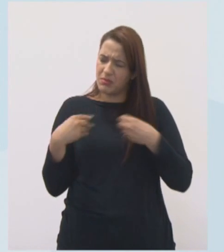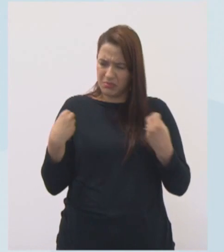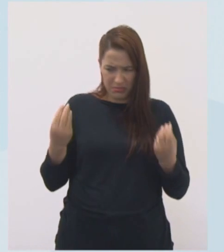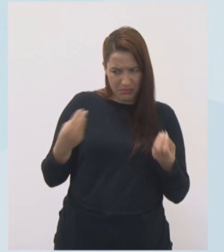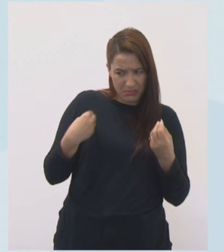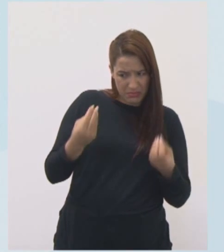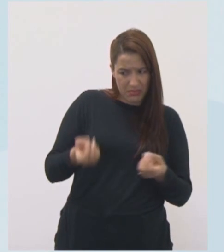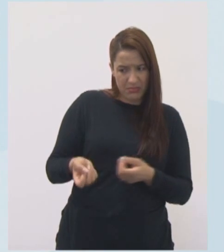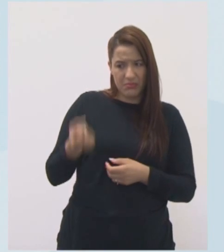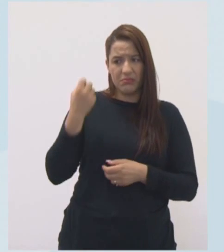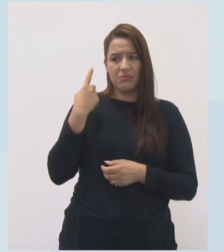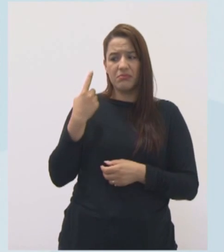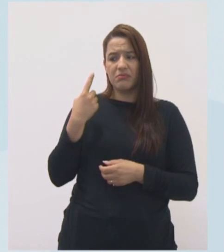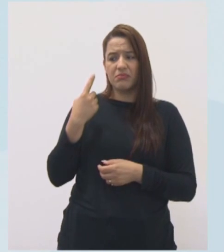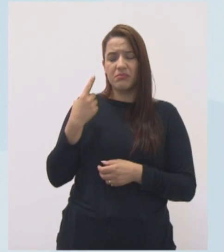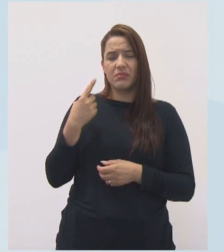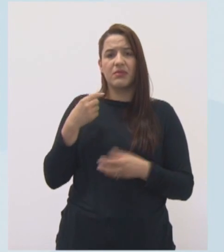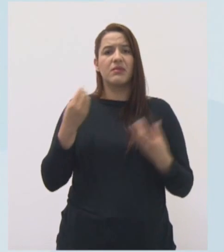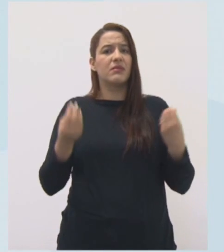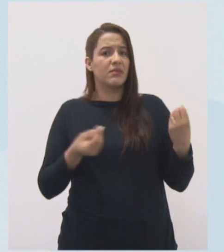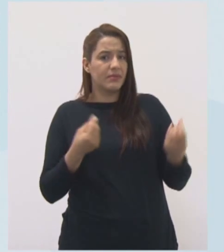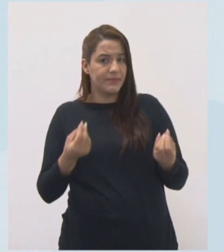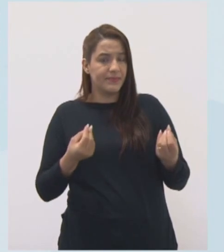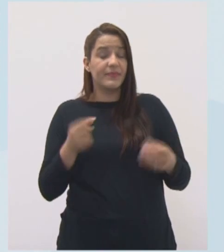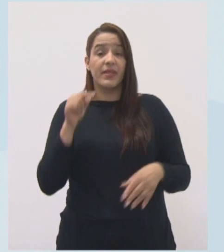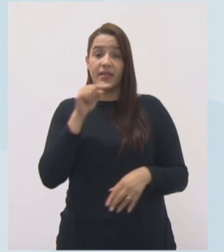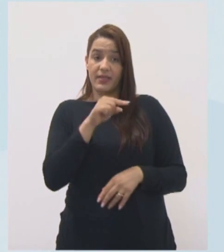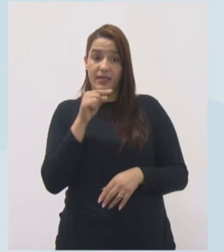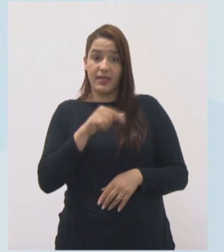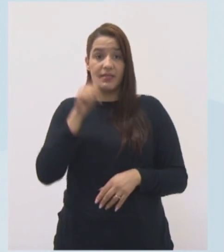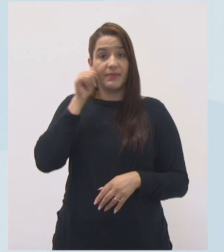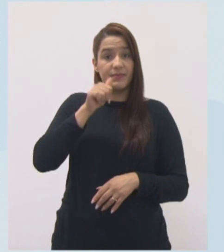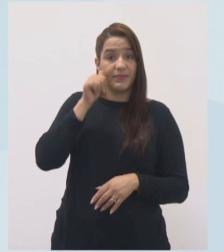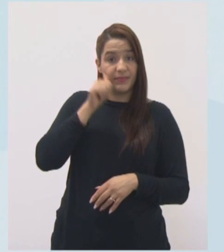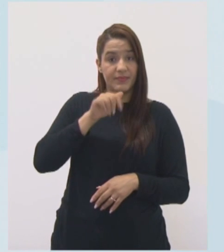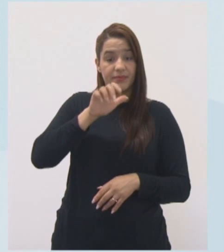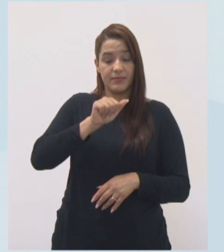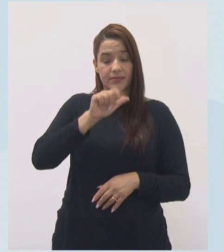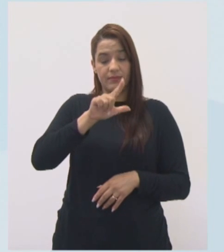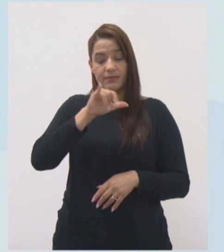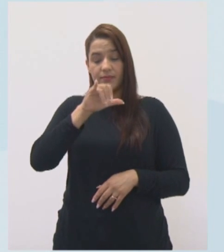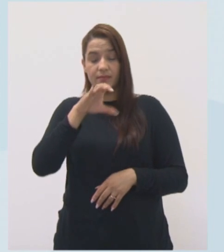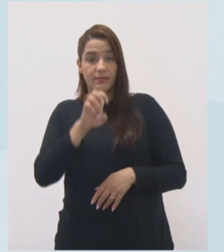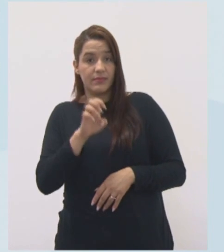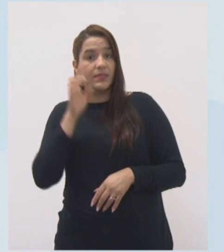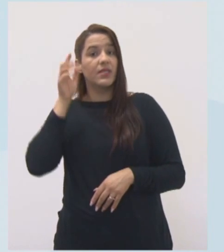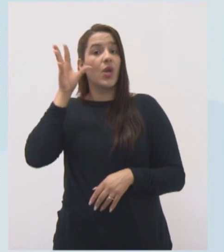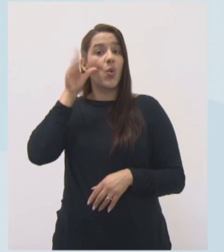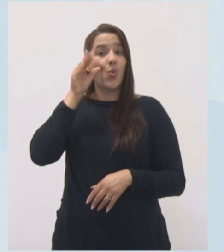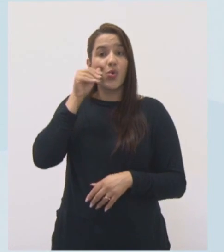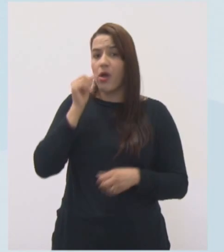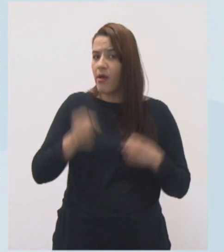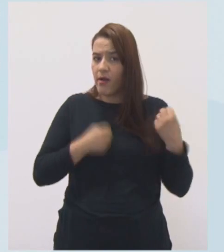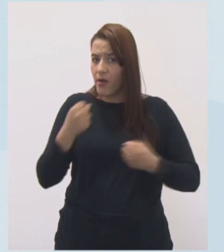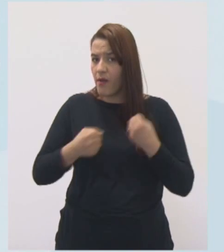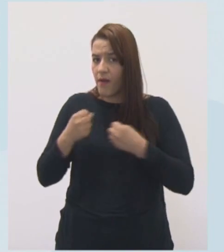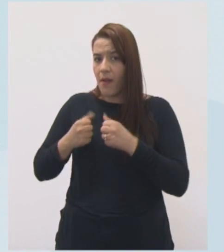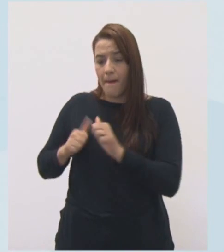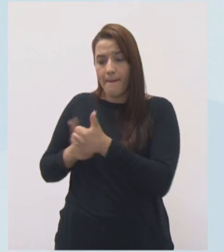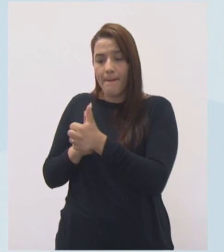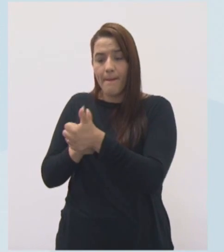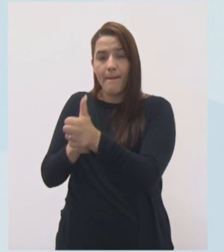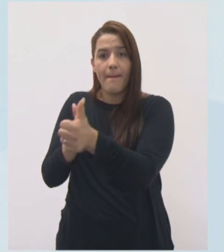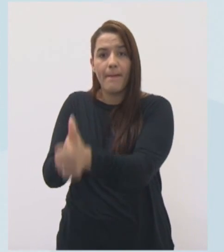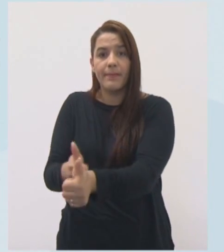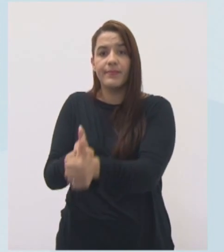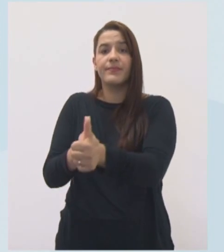menos um relógio para tirar do bolso. Ardendo em curiosidade, correu atrás do coelho através do campo